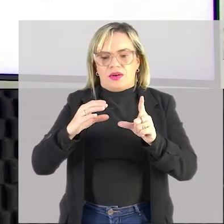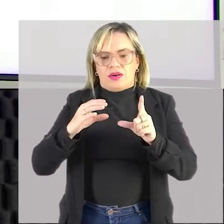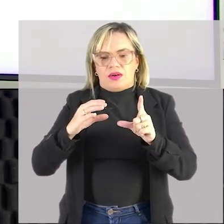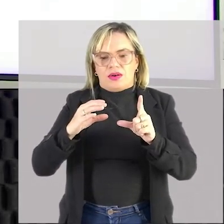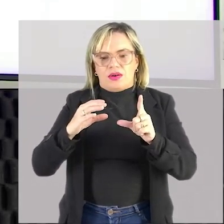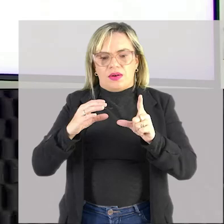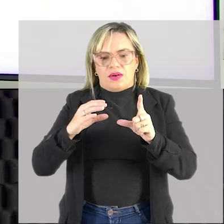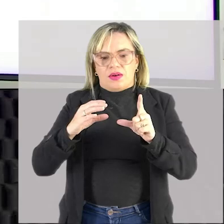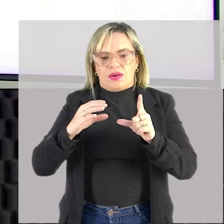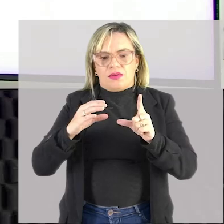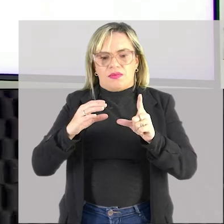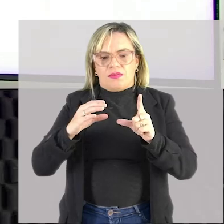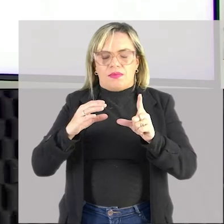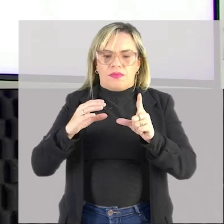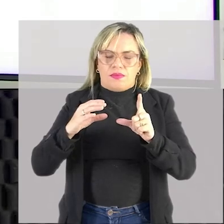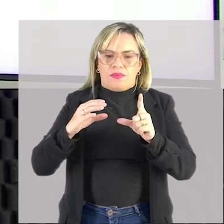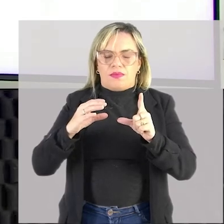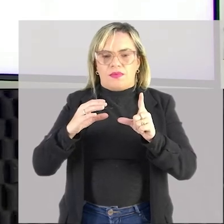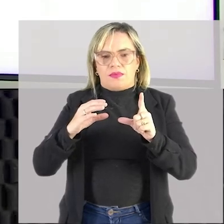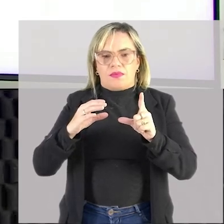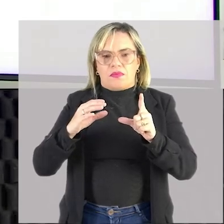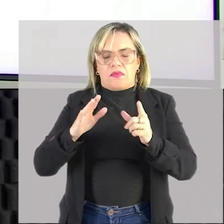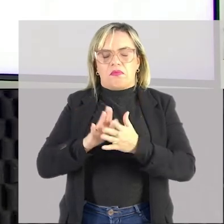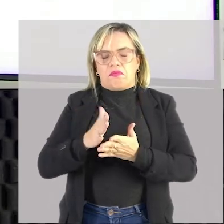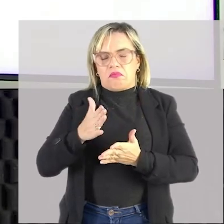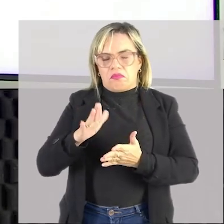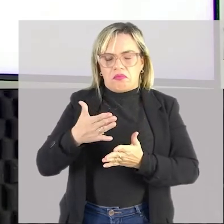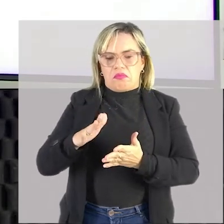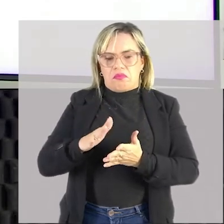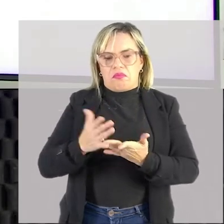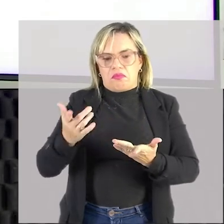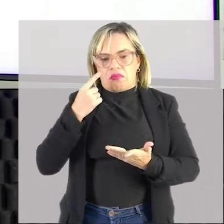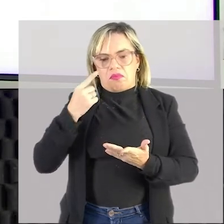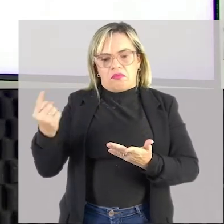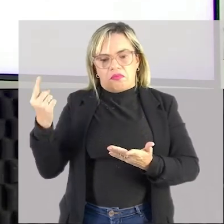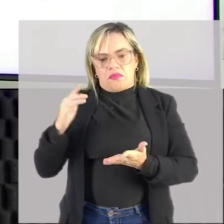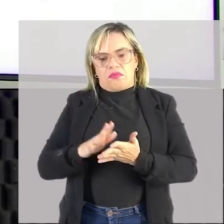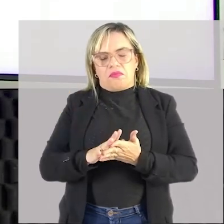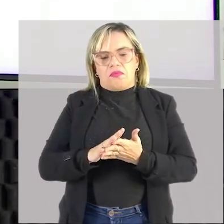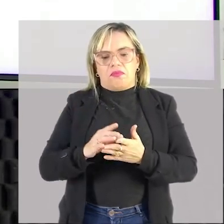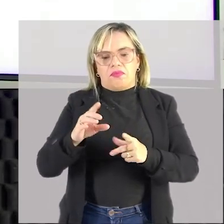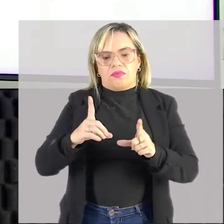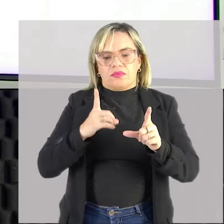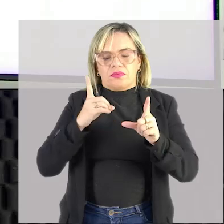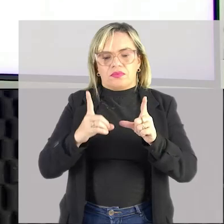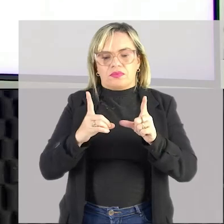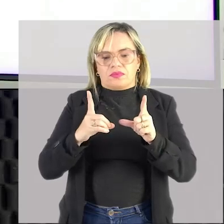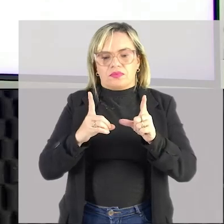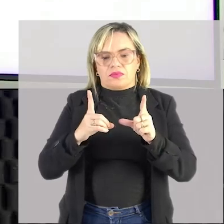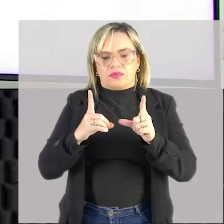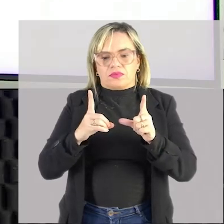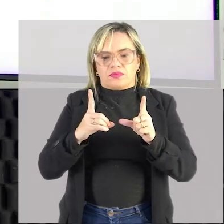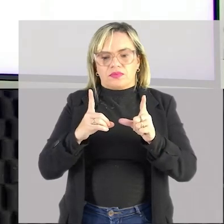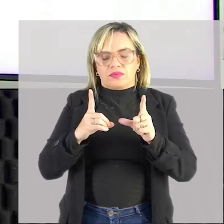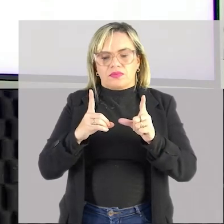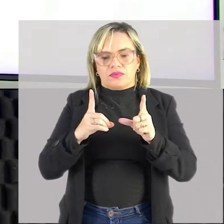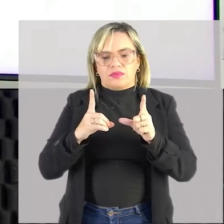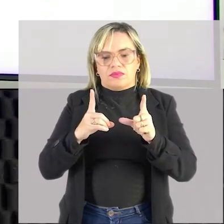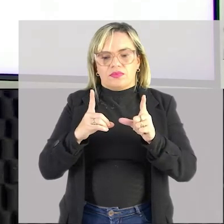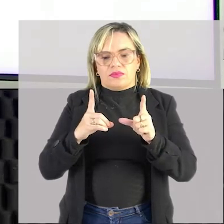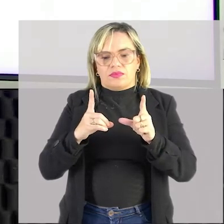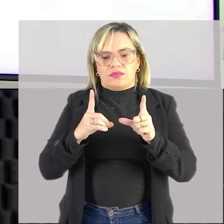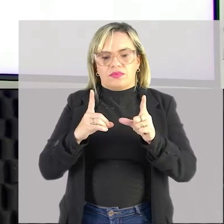uma minoria. Parece-nos muito bem atraente essa alternativa, vamos guardar ela. Letra D, a valorização das opiniões